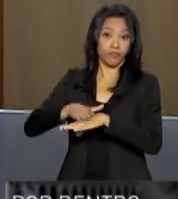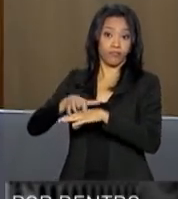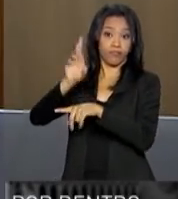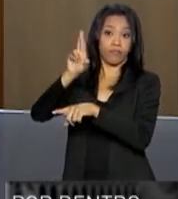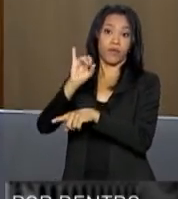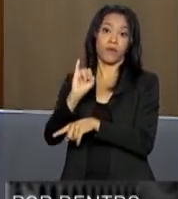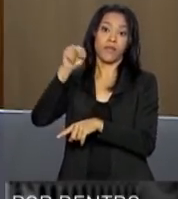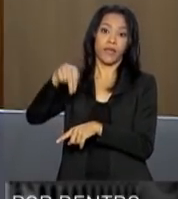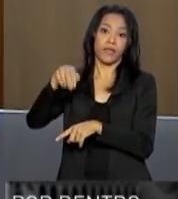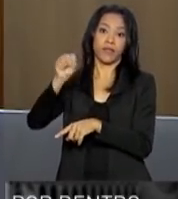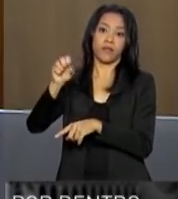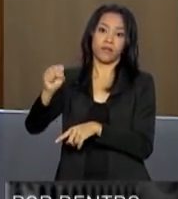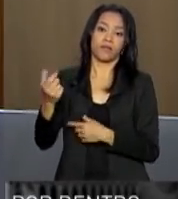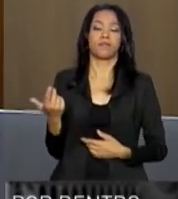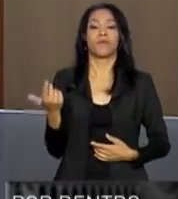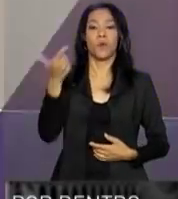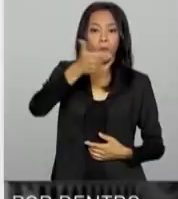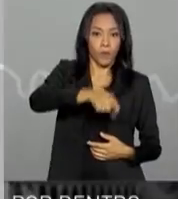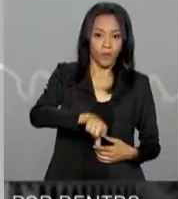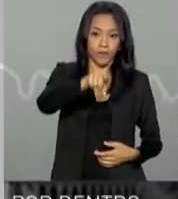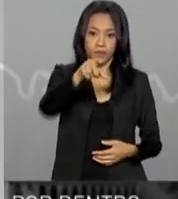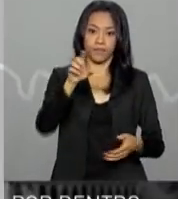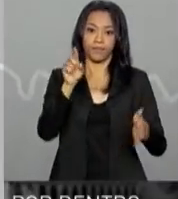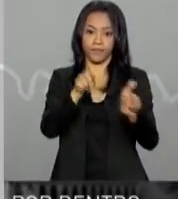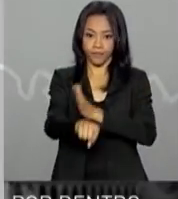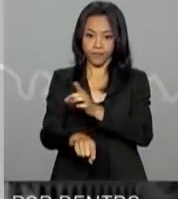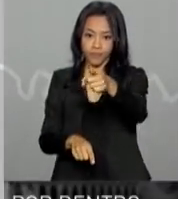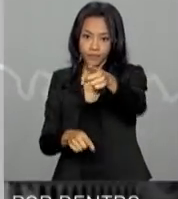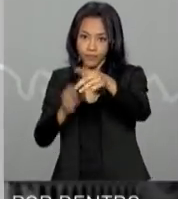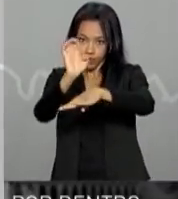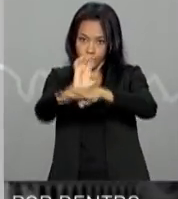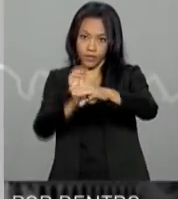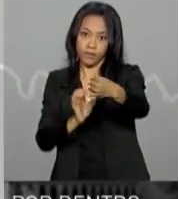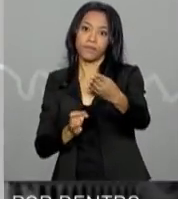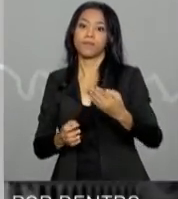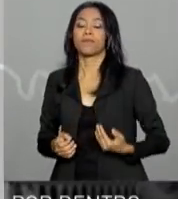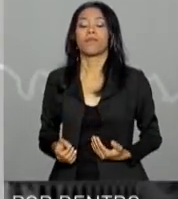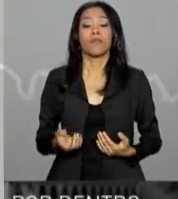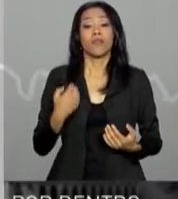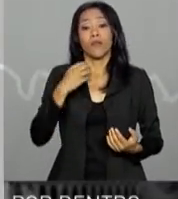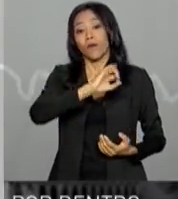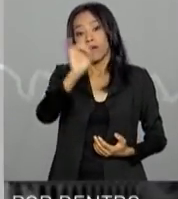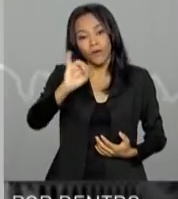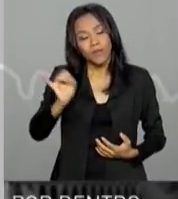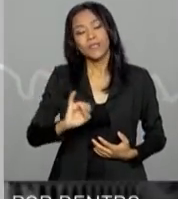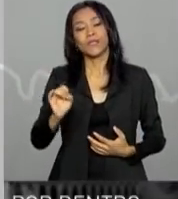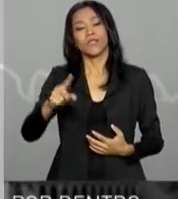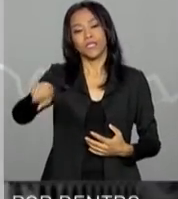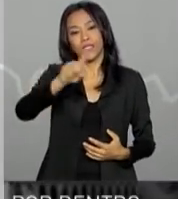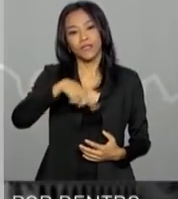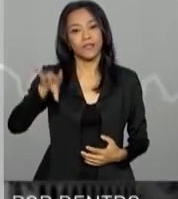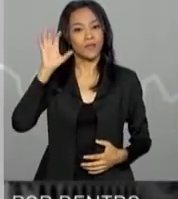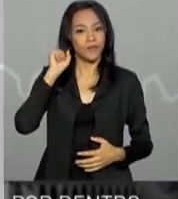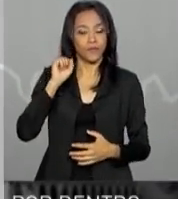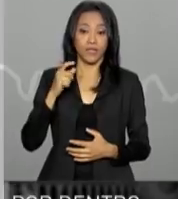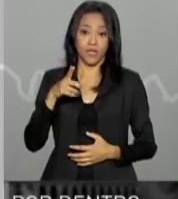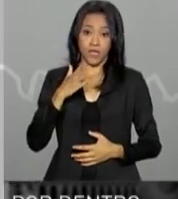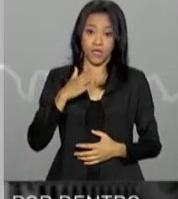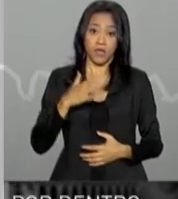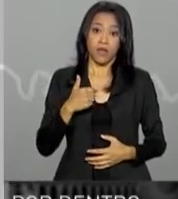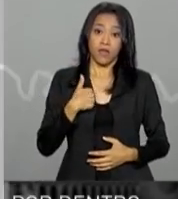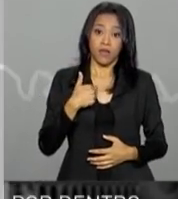da paraíba vamos então ouvi lá ouvintes e telespectadores do programa por dentro do governo eu sou o